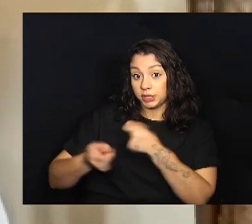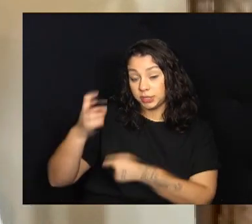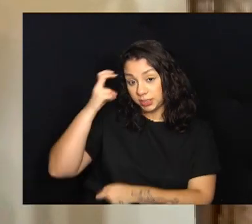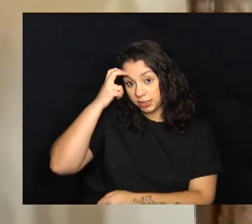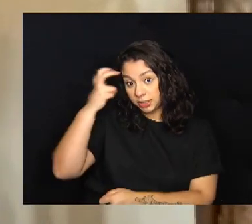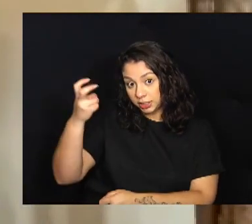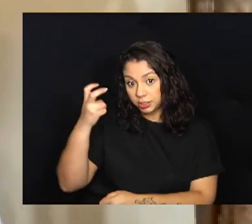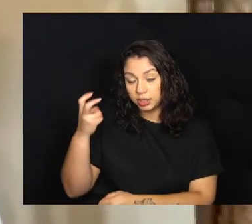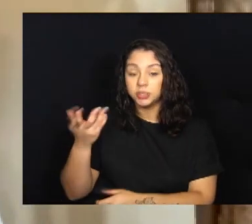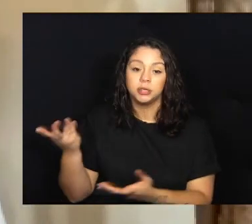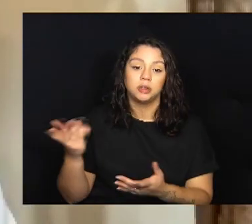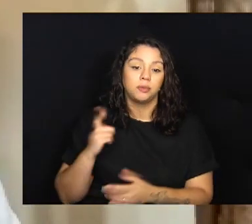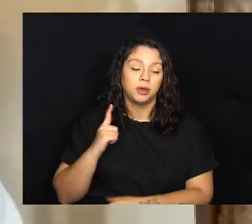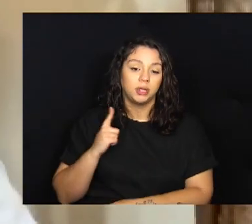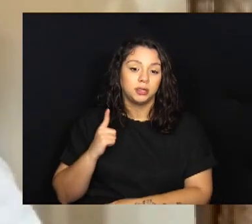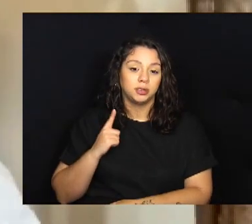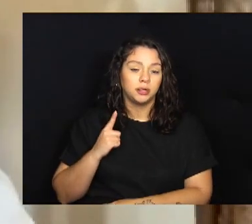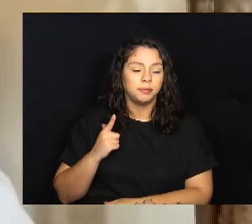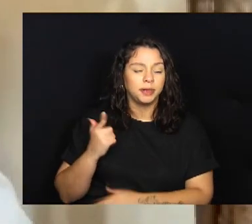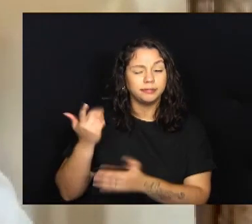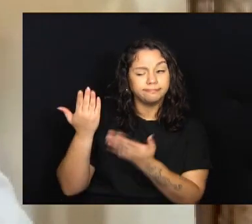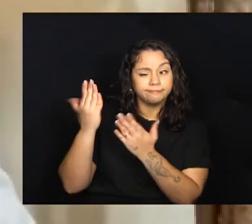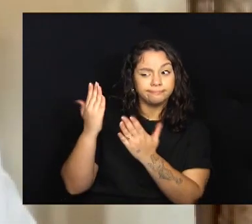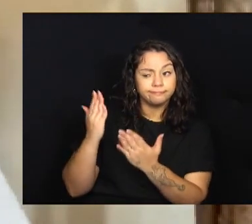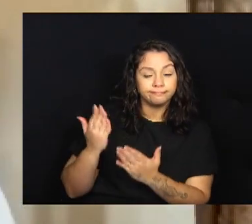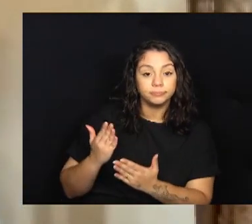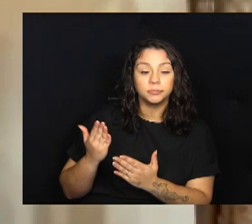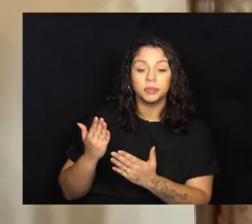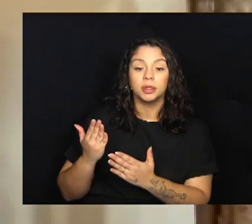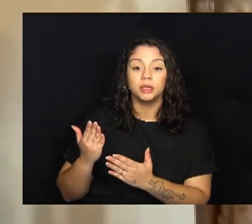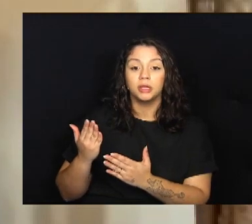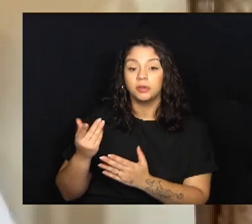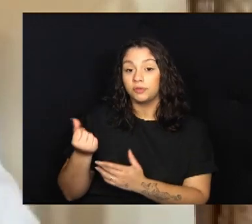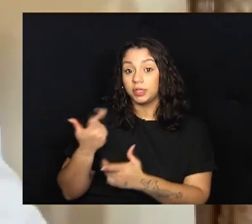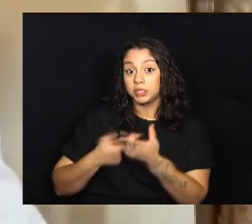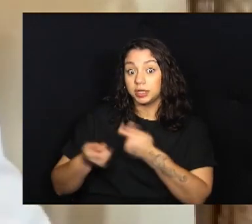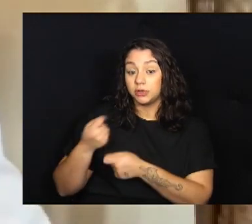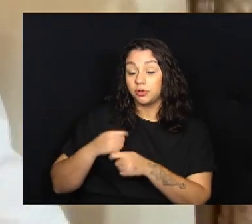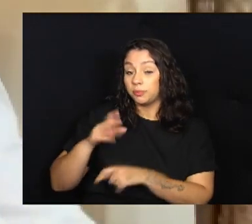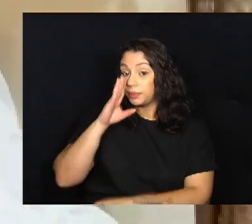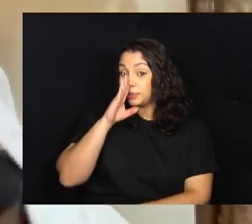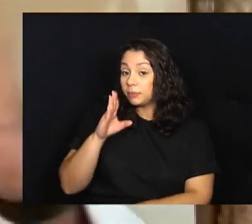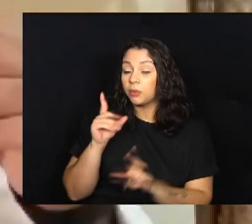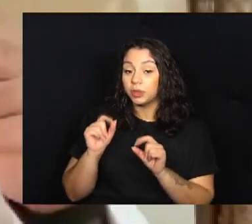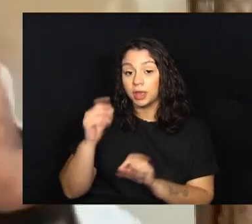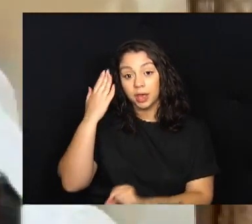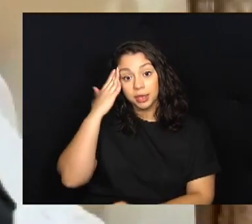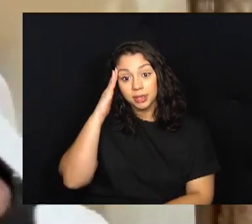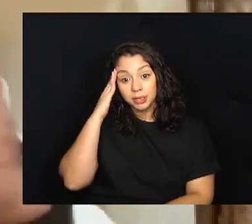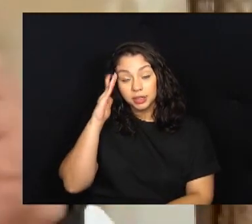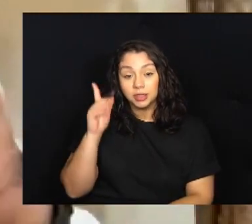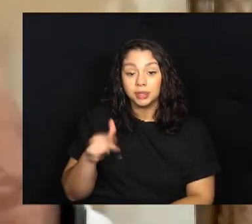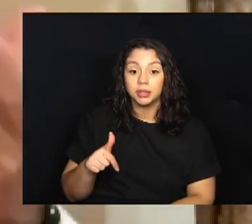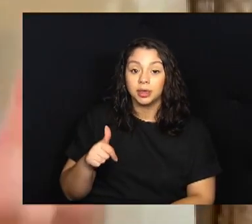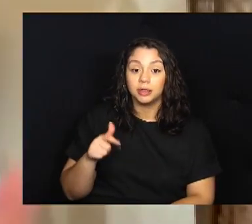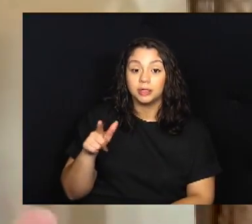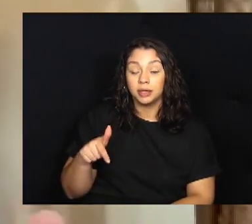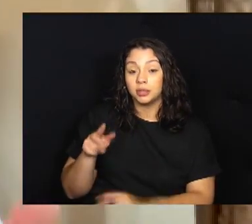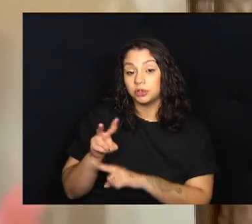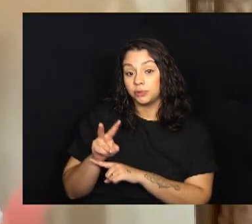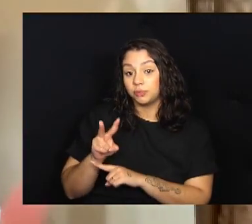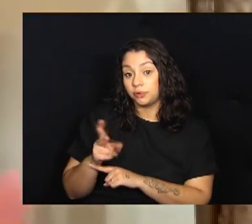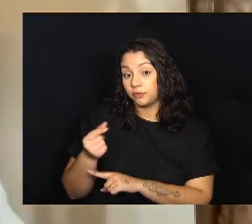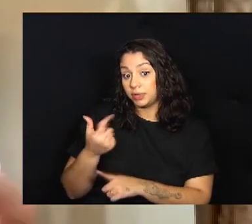Então, para que você possa fazer um raio-x financeiro nesse momento, a primeira parte é você entender que a fatia de proteção financeira é a